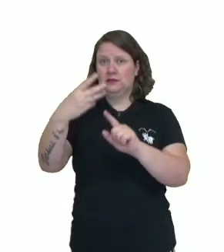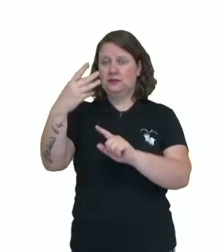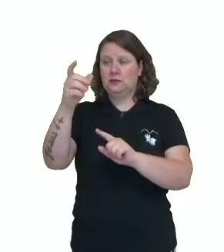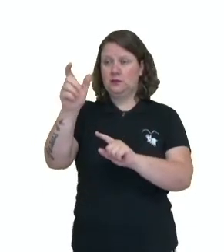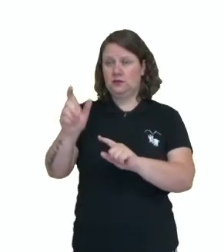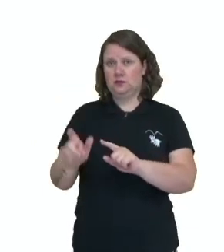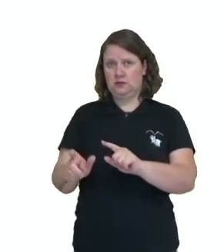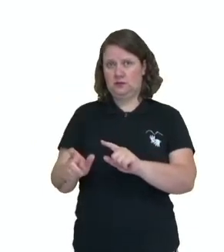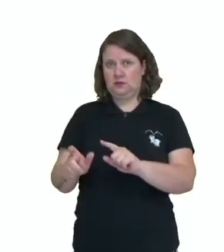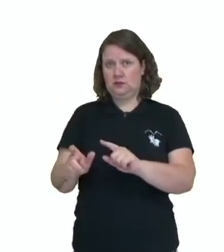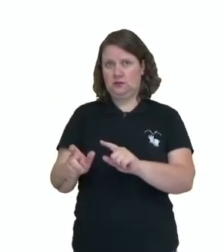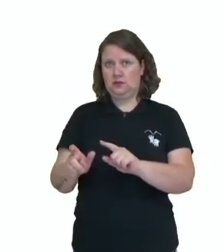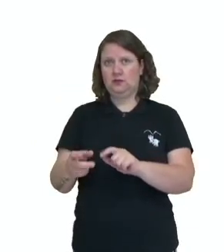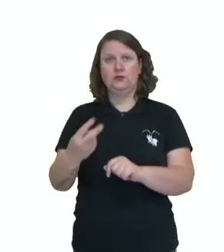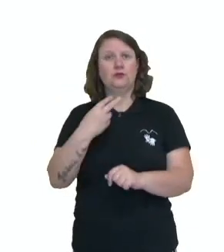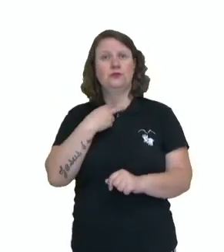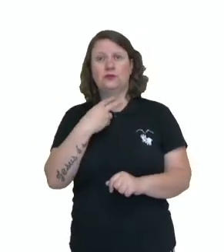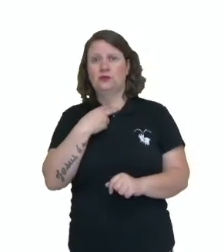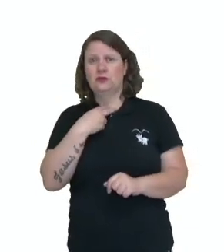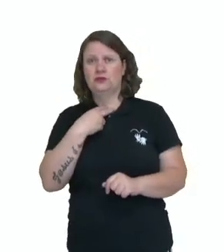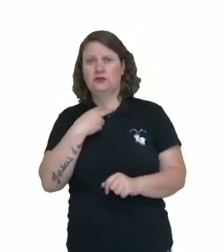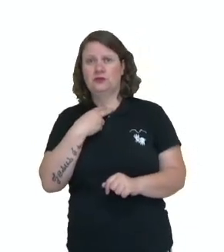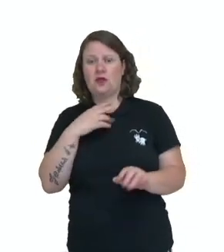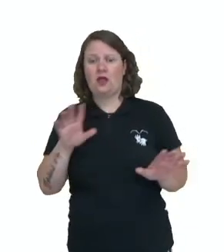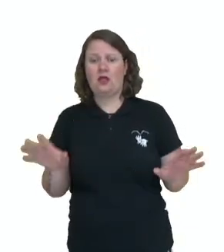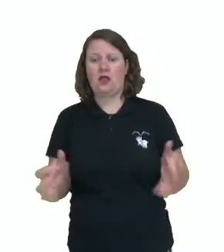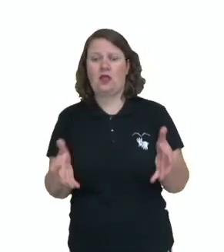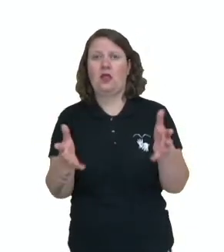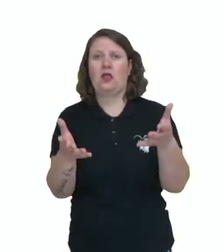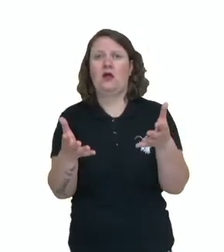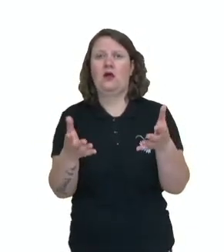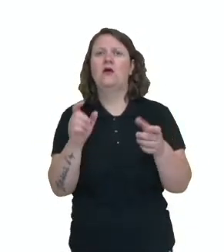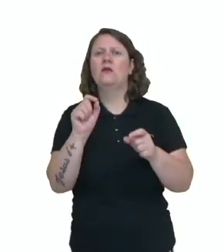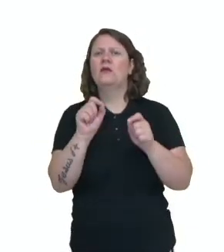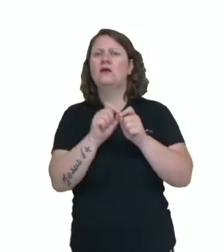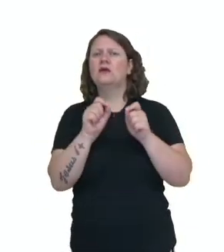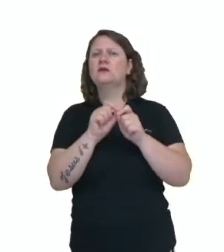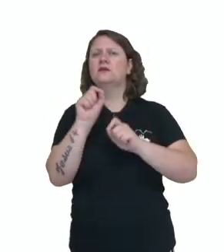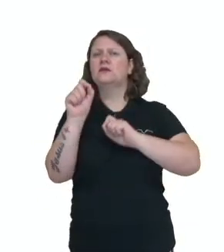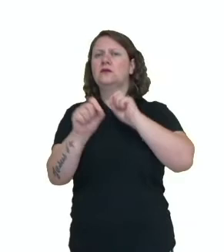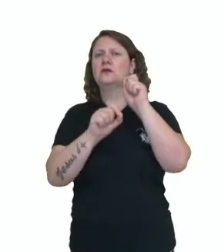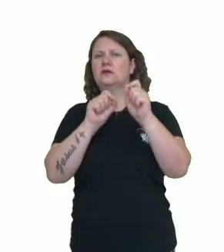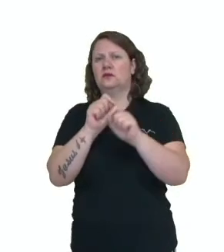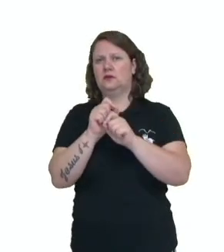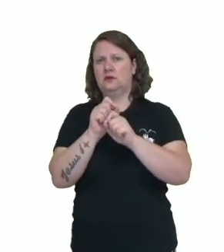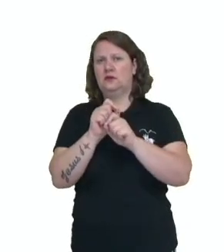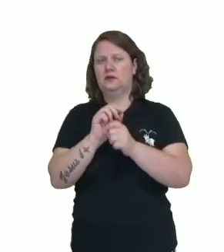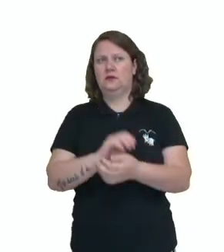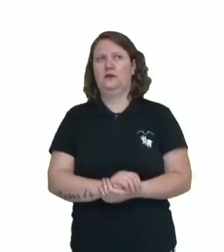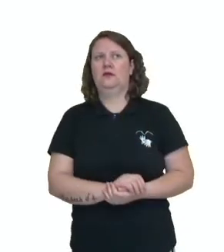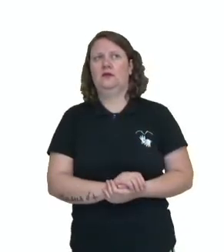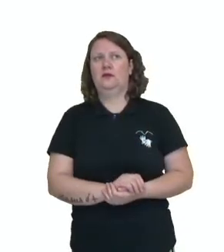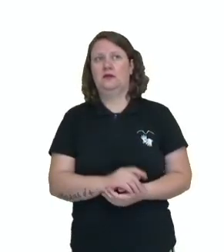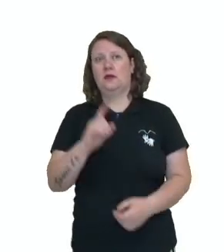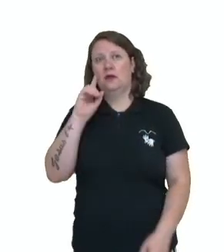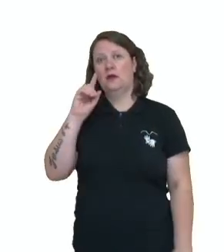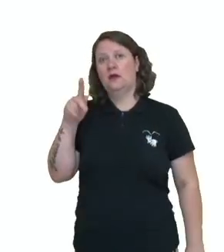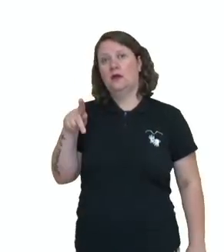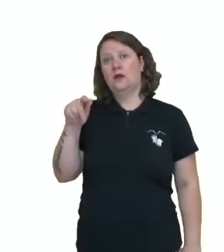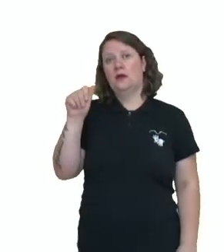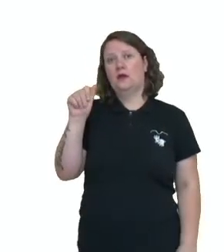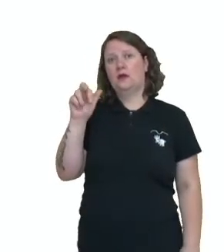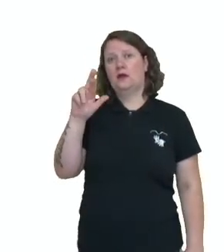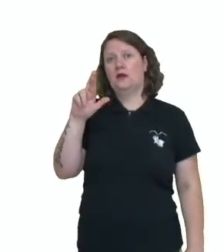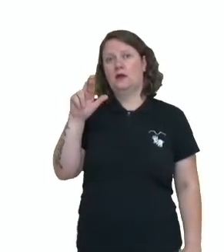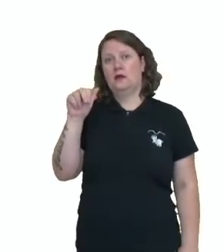oculto. Você não contribua. Quem contribui, contribui para algo. Para é uma preposição.